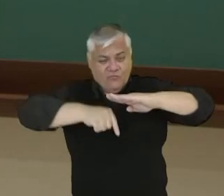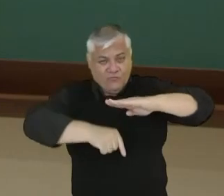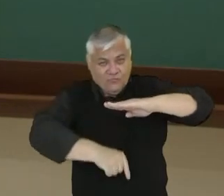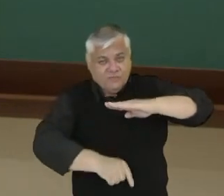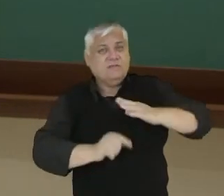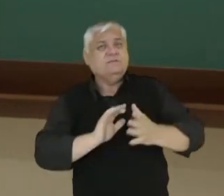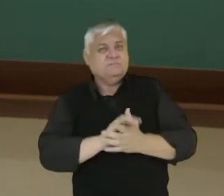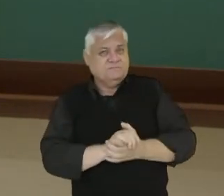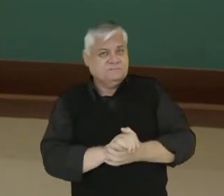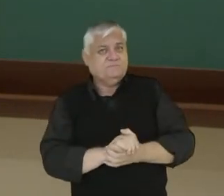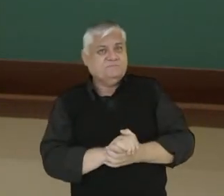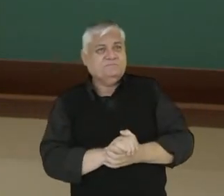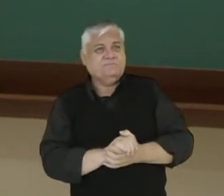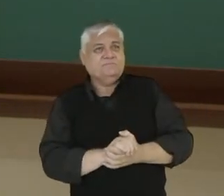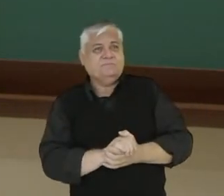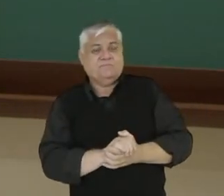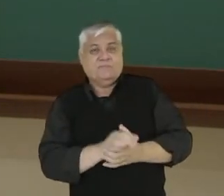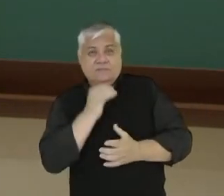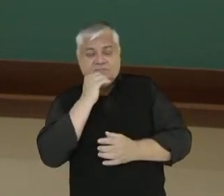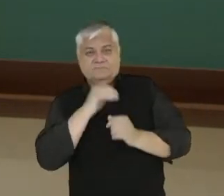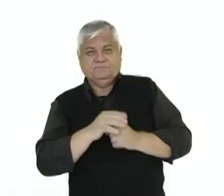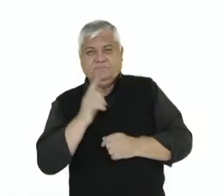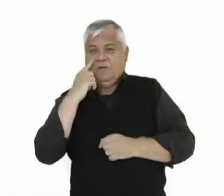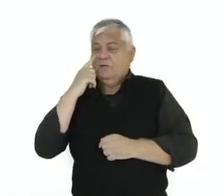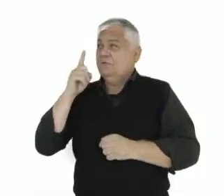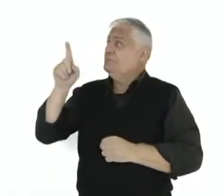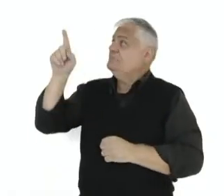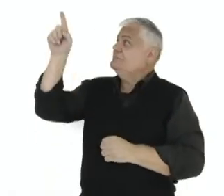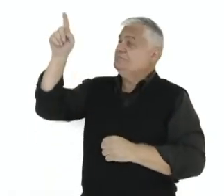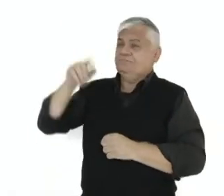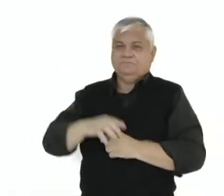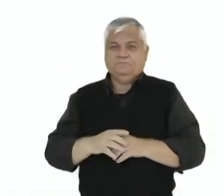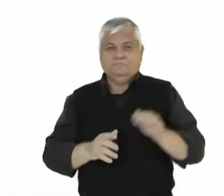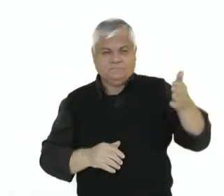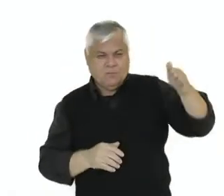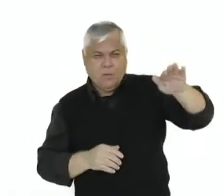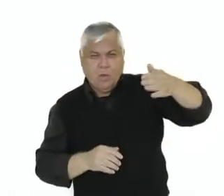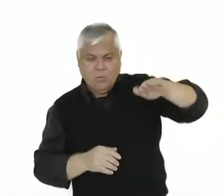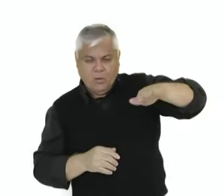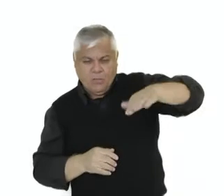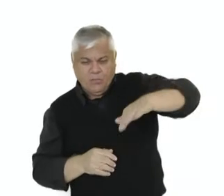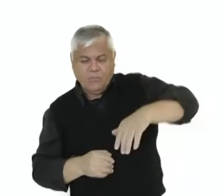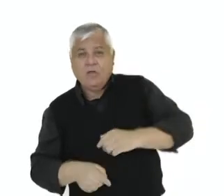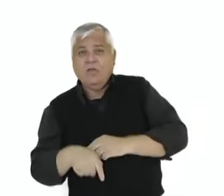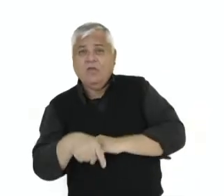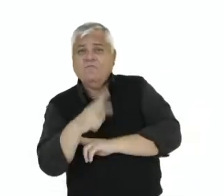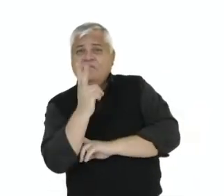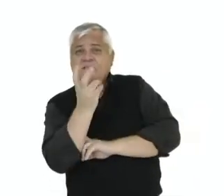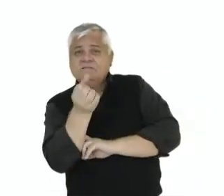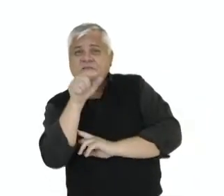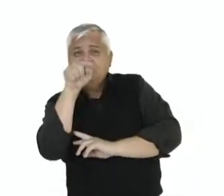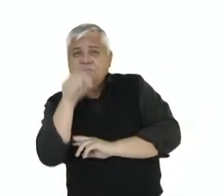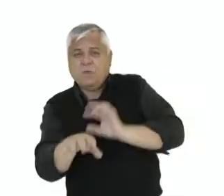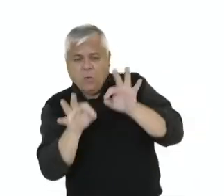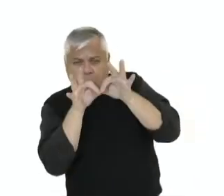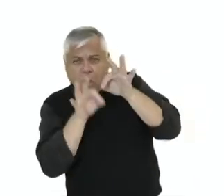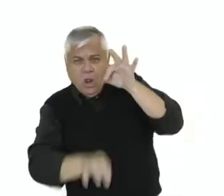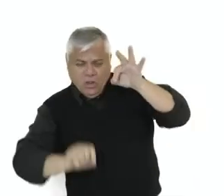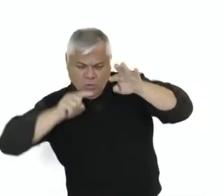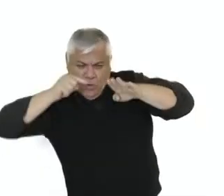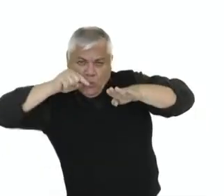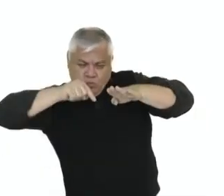da profundidade? Melhor? Olha só que, por exemplo, eu tenho uma profundidade aqui de 6.000 metros. A velocidade de propagação da